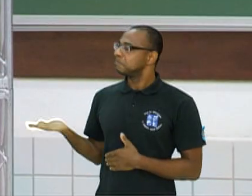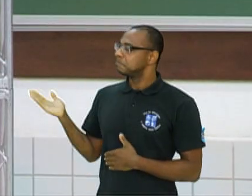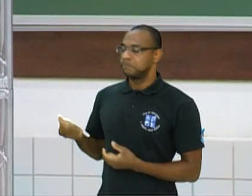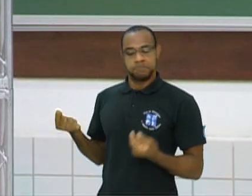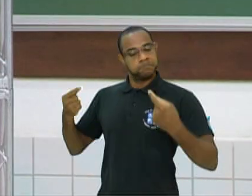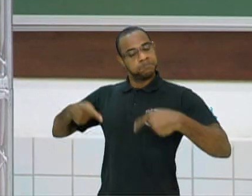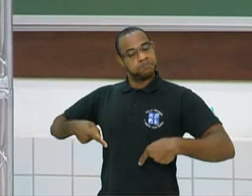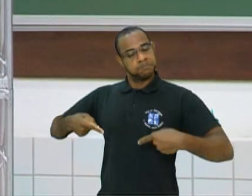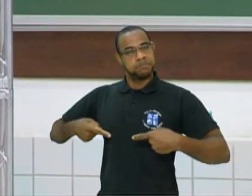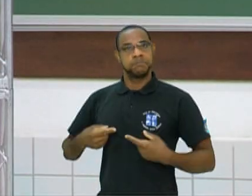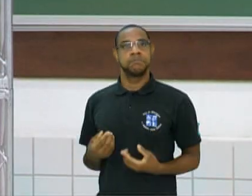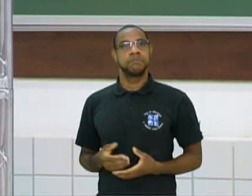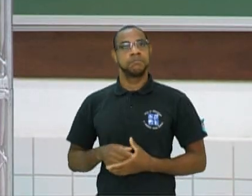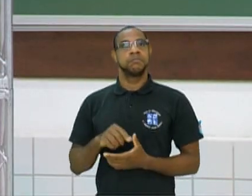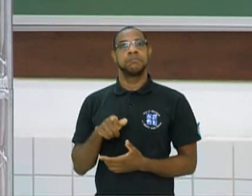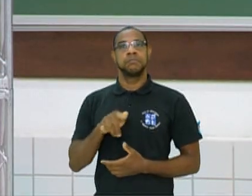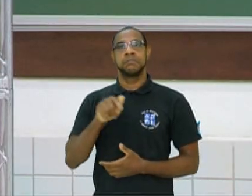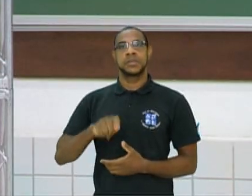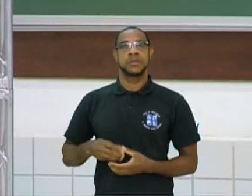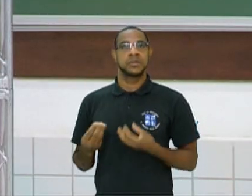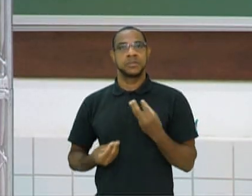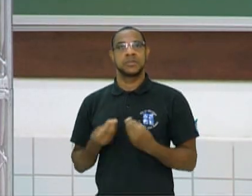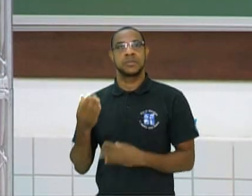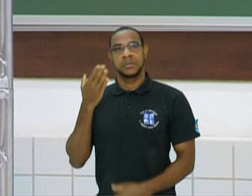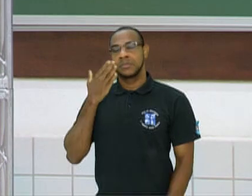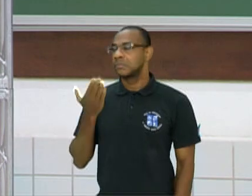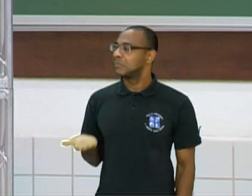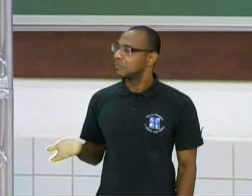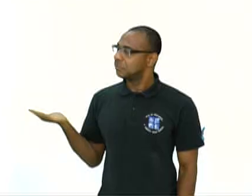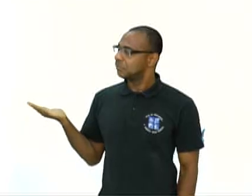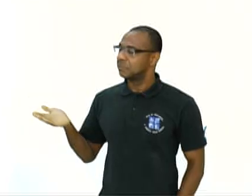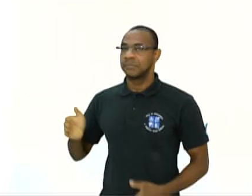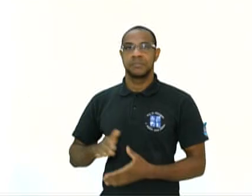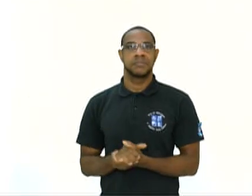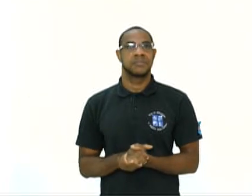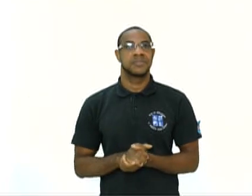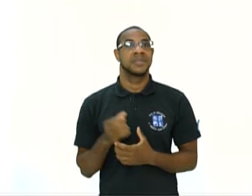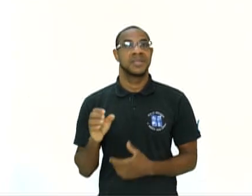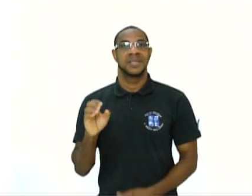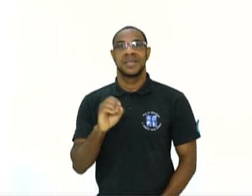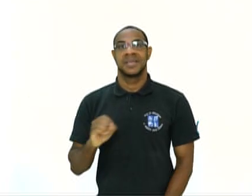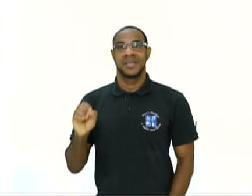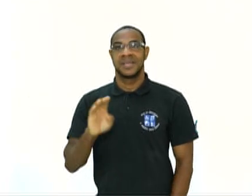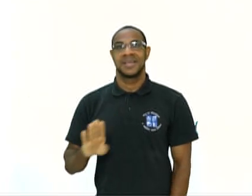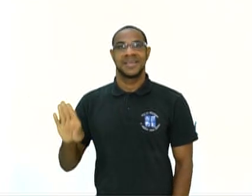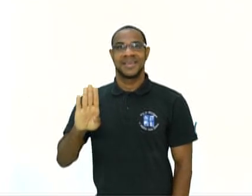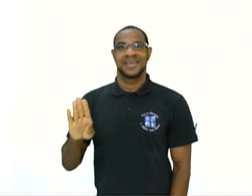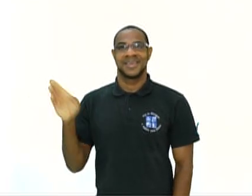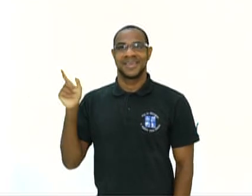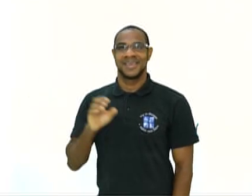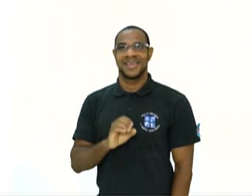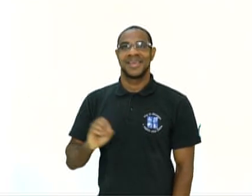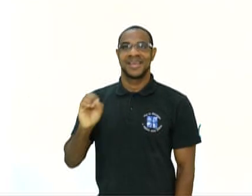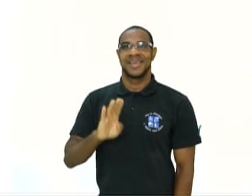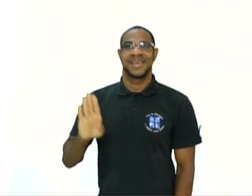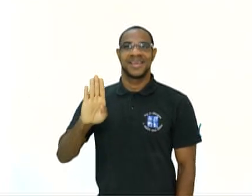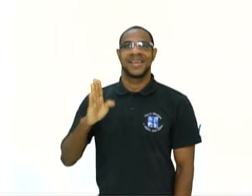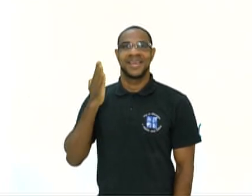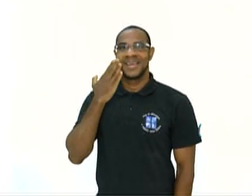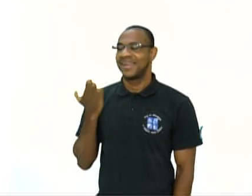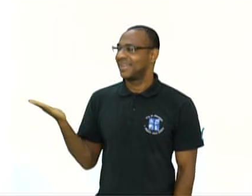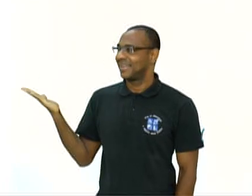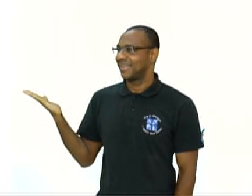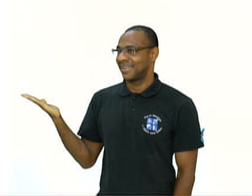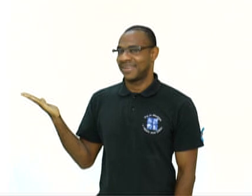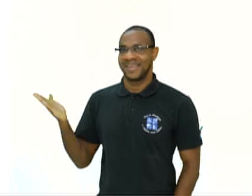quiz time. And we have a GIF of Barack Obama. Temos um GIF do Barack Obama. I'm black and